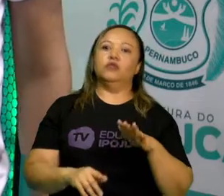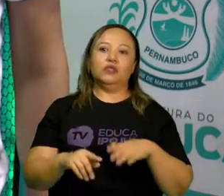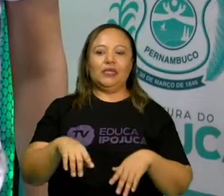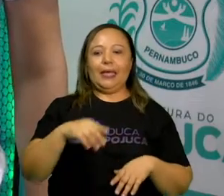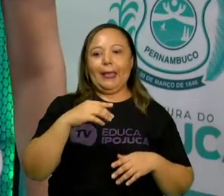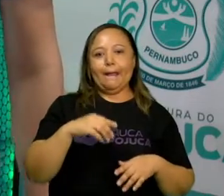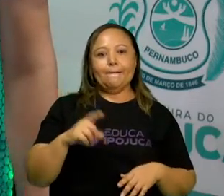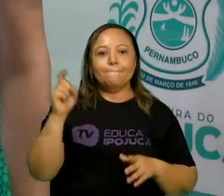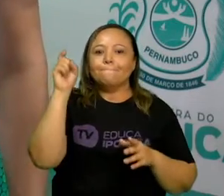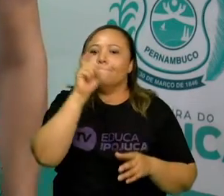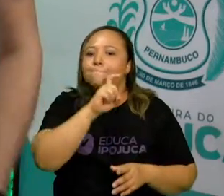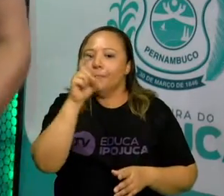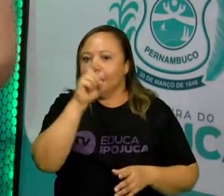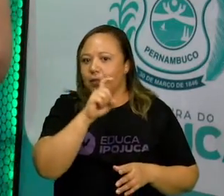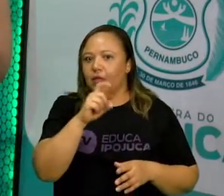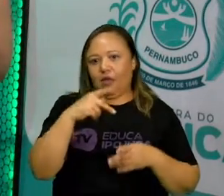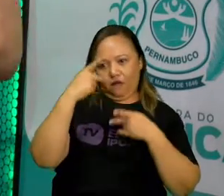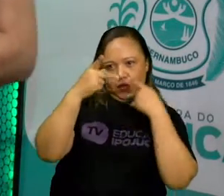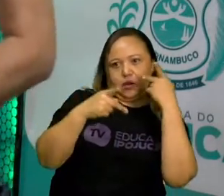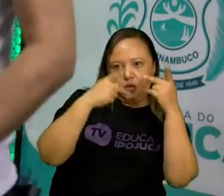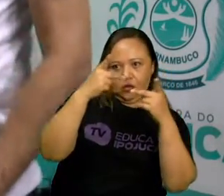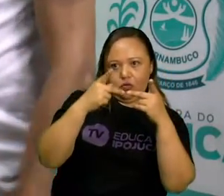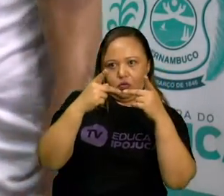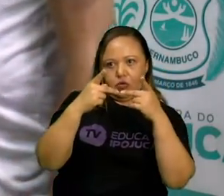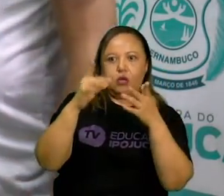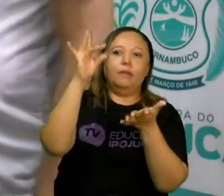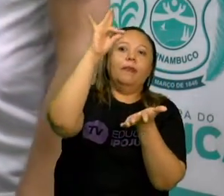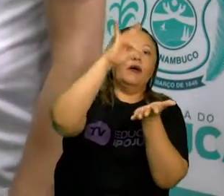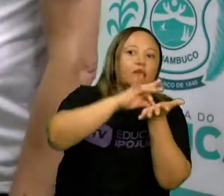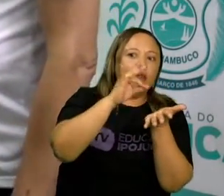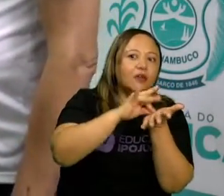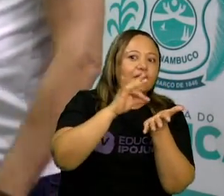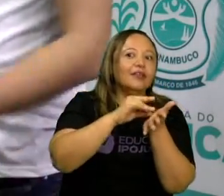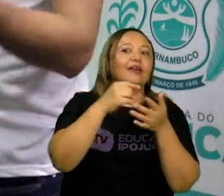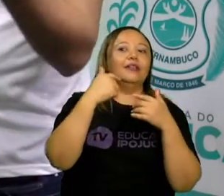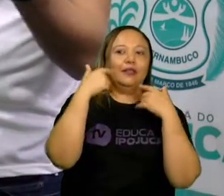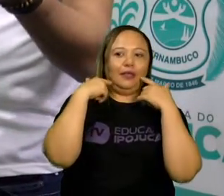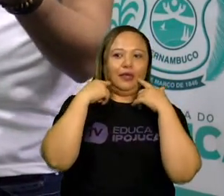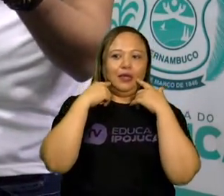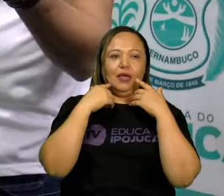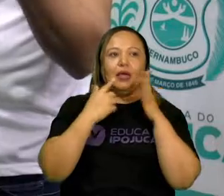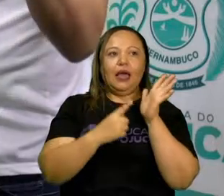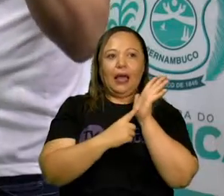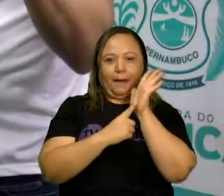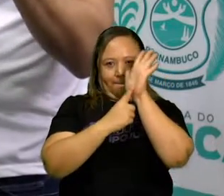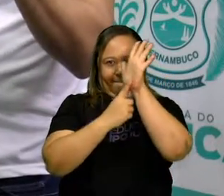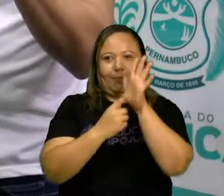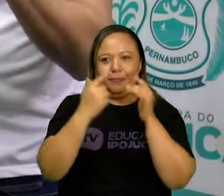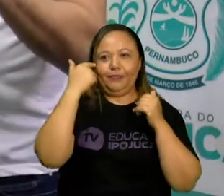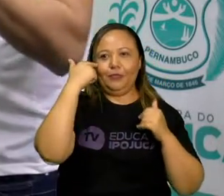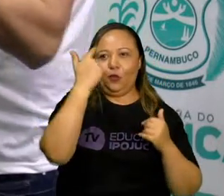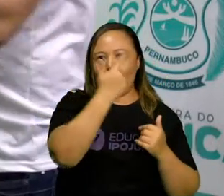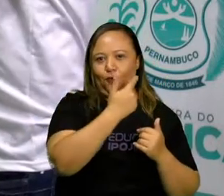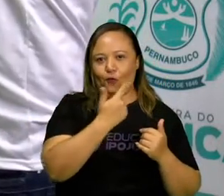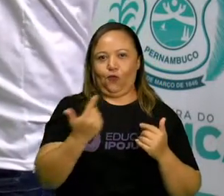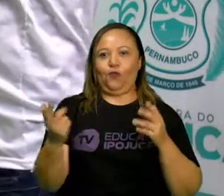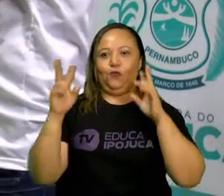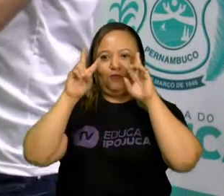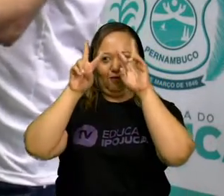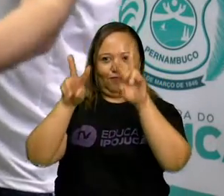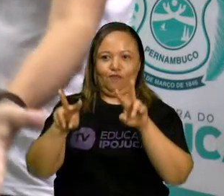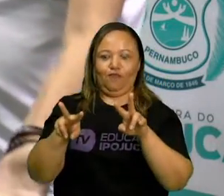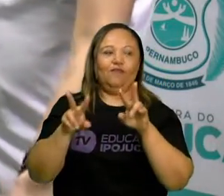olhos na verdade está nos olhos ok o poeta como foi mas é verdade